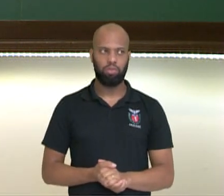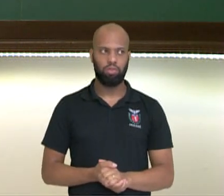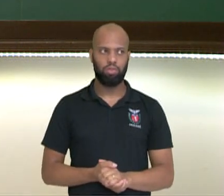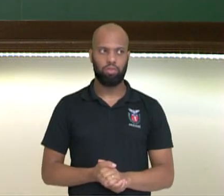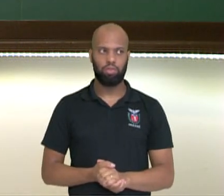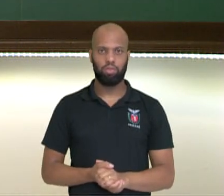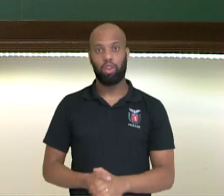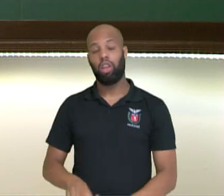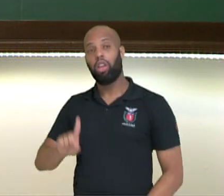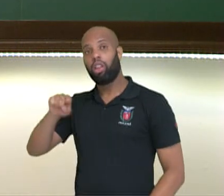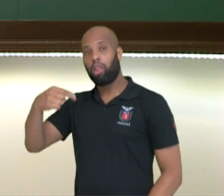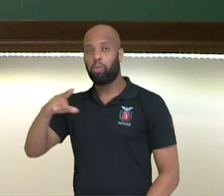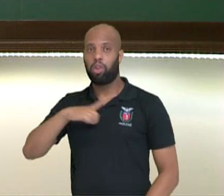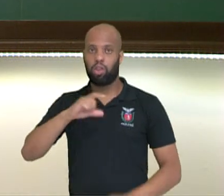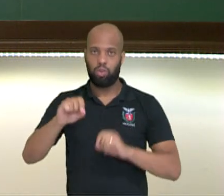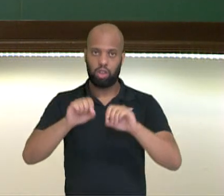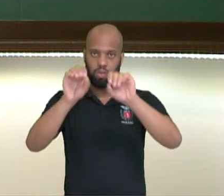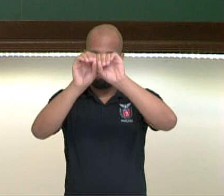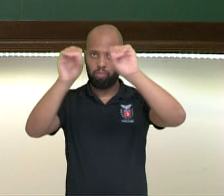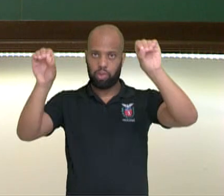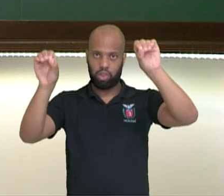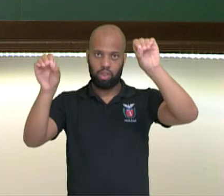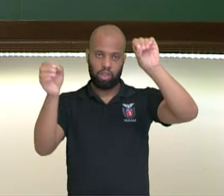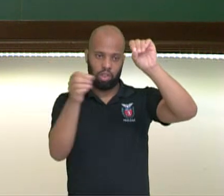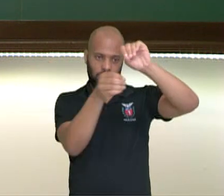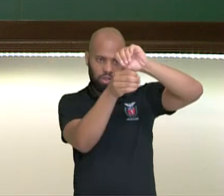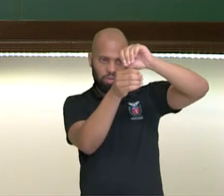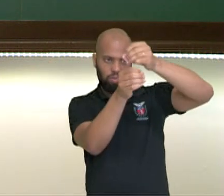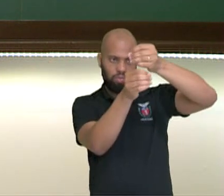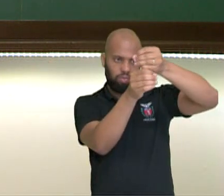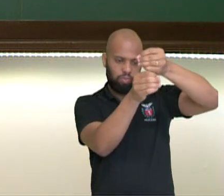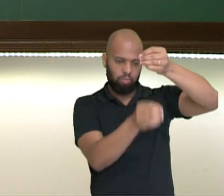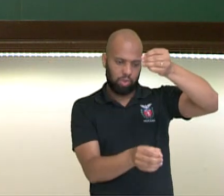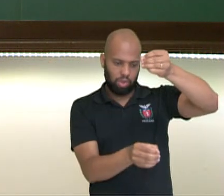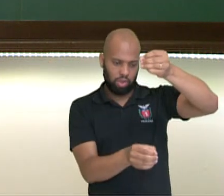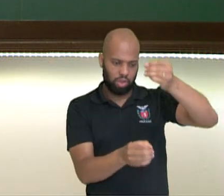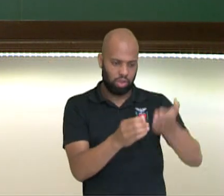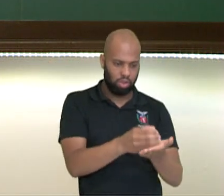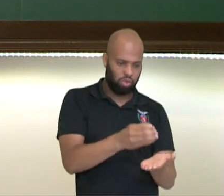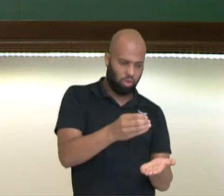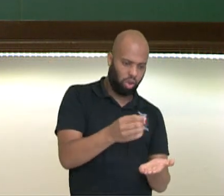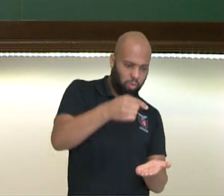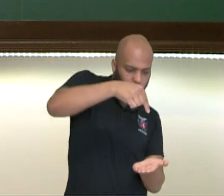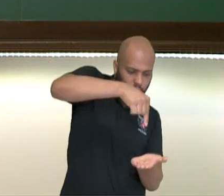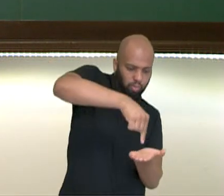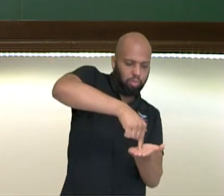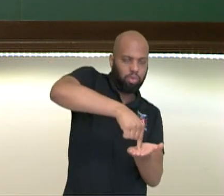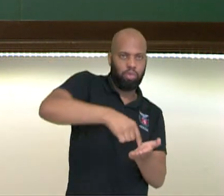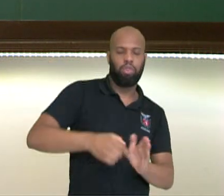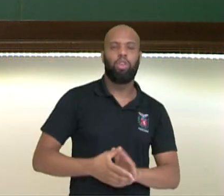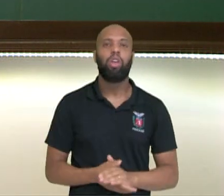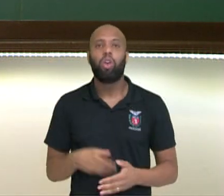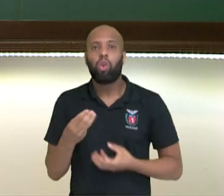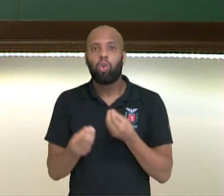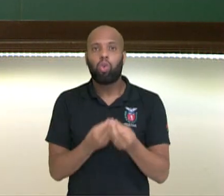como está aqui no meu exemplo para vocês, ok? Bom, como é que ele vai